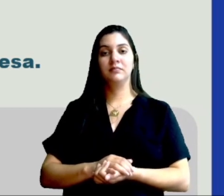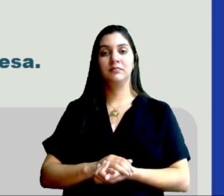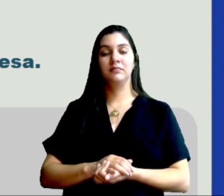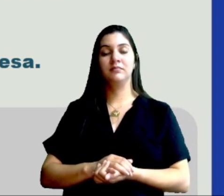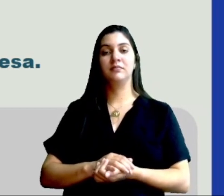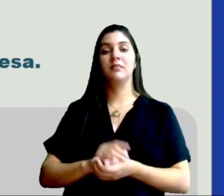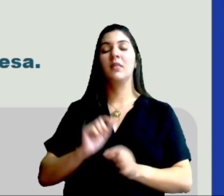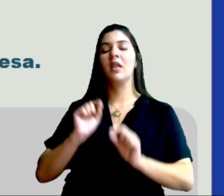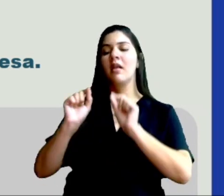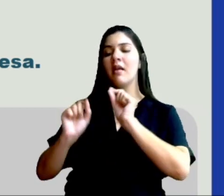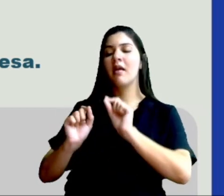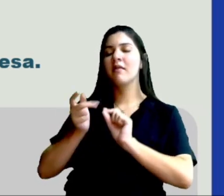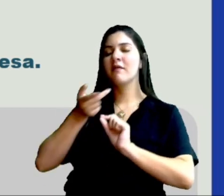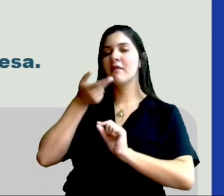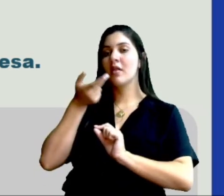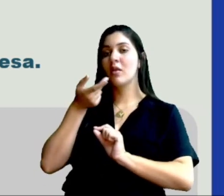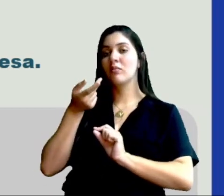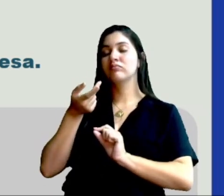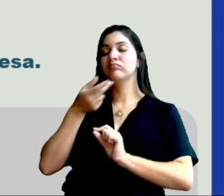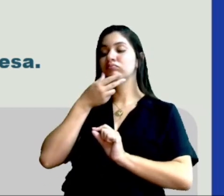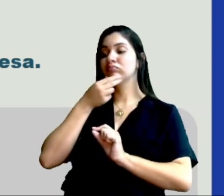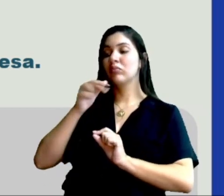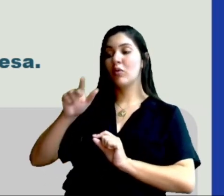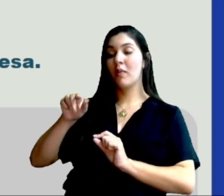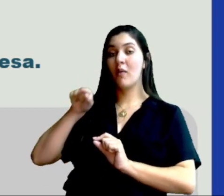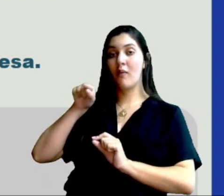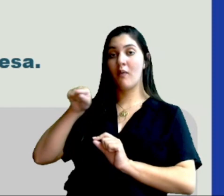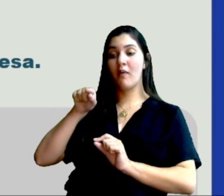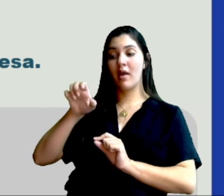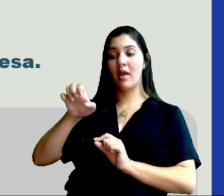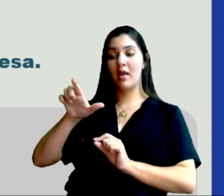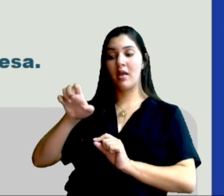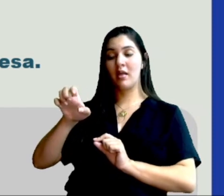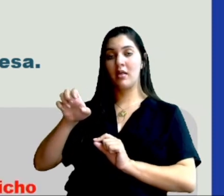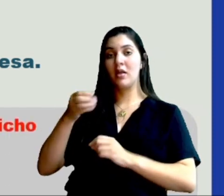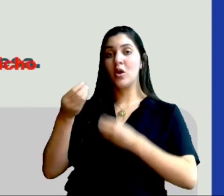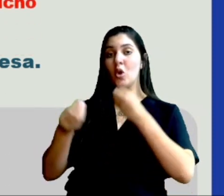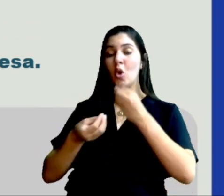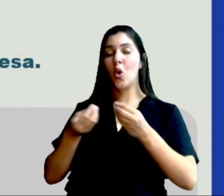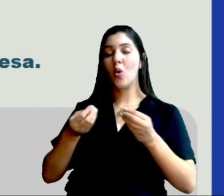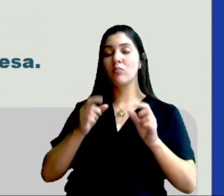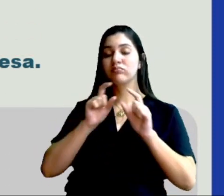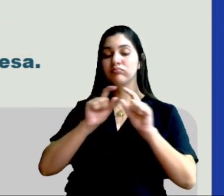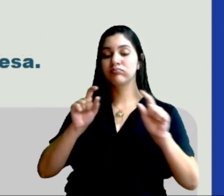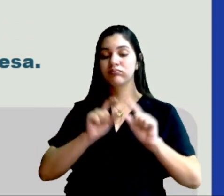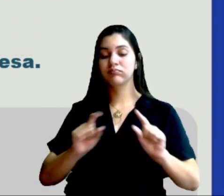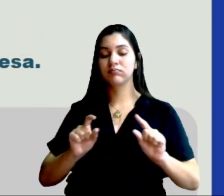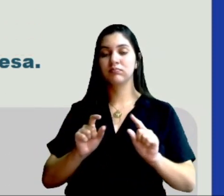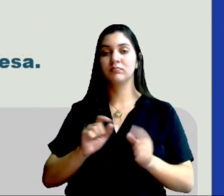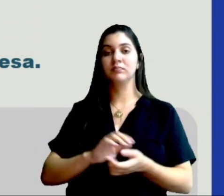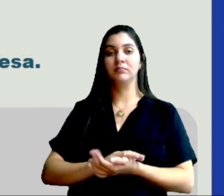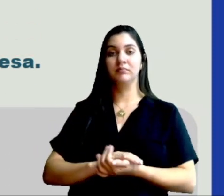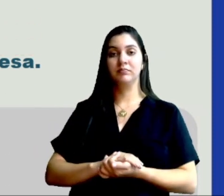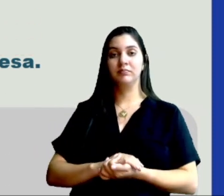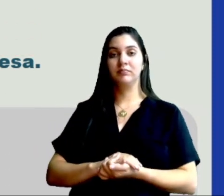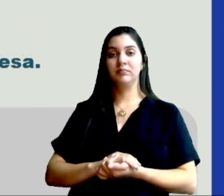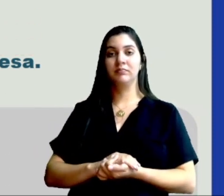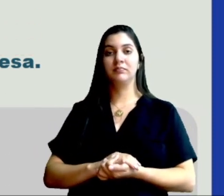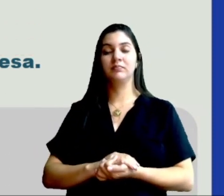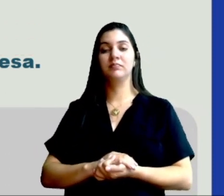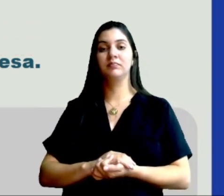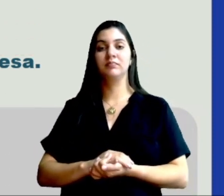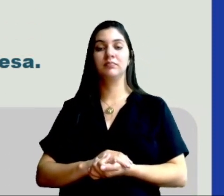Então, quem disse? O irmão, ele. Então, como é que a gente conjuga? Habrá dicho.